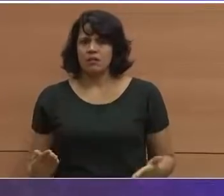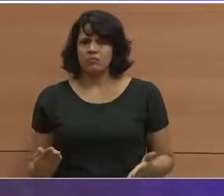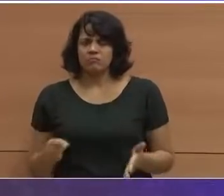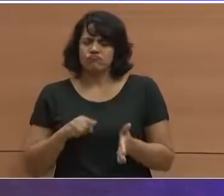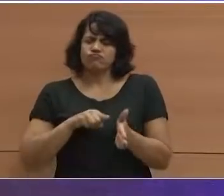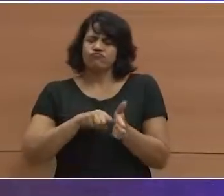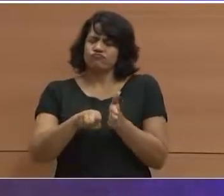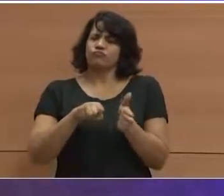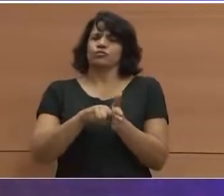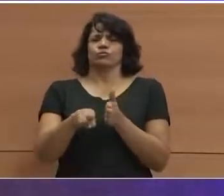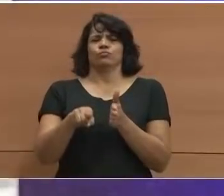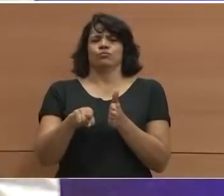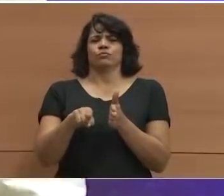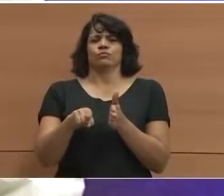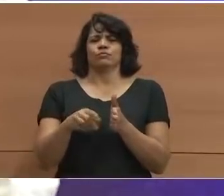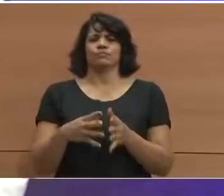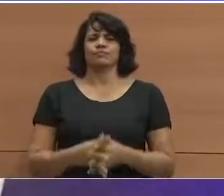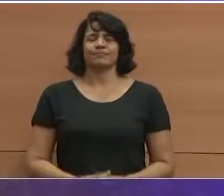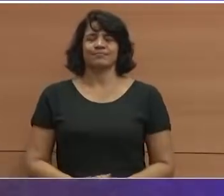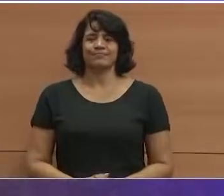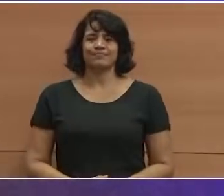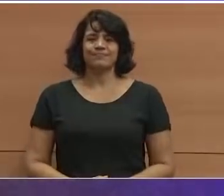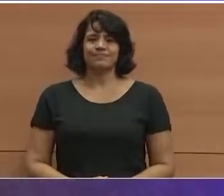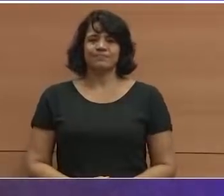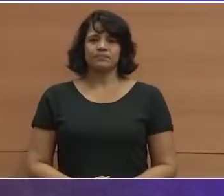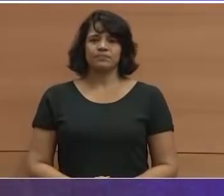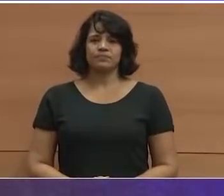Está cedo ainda, né? Então,